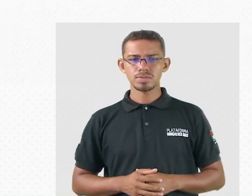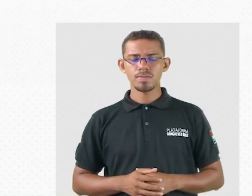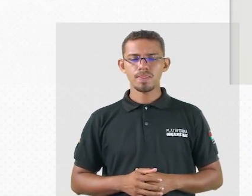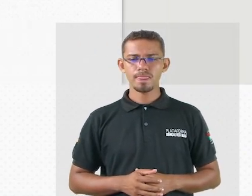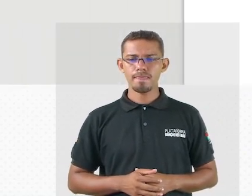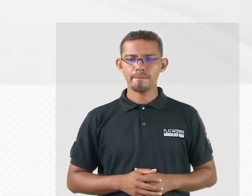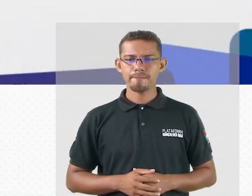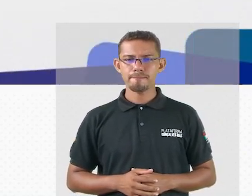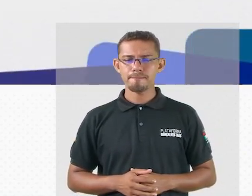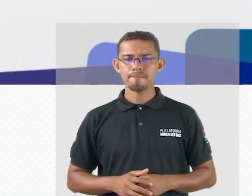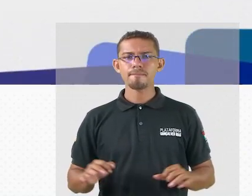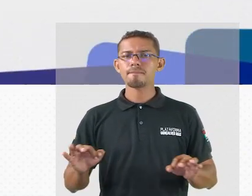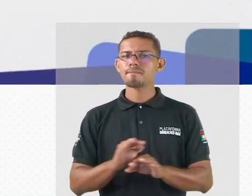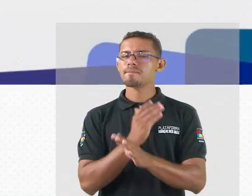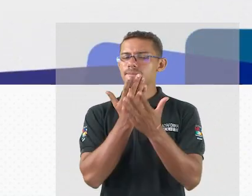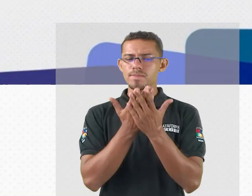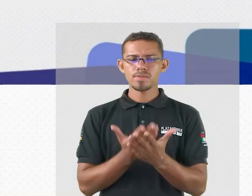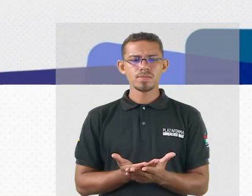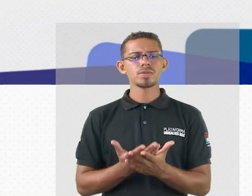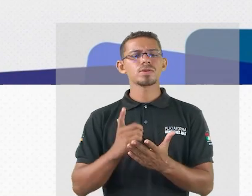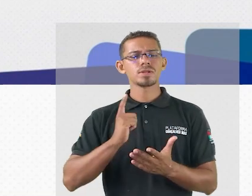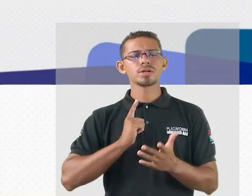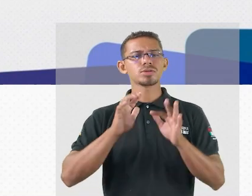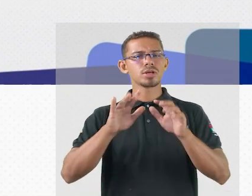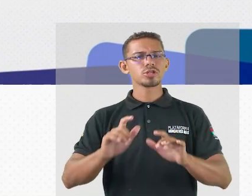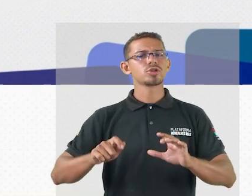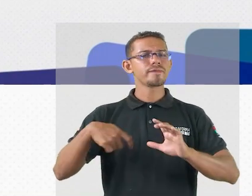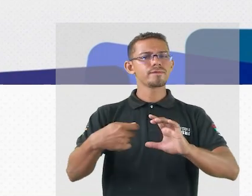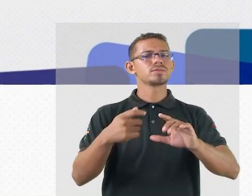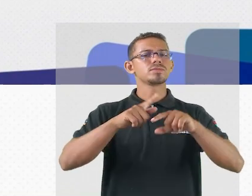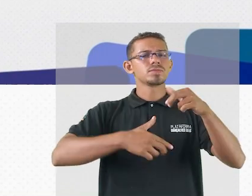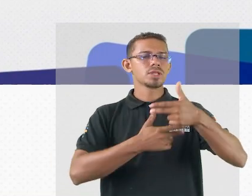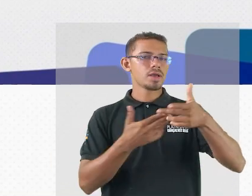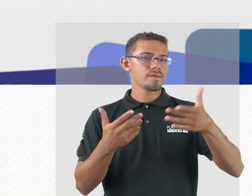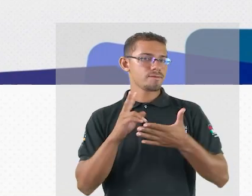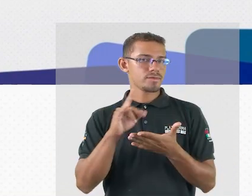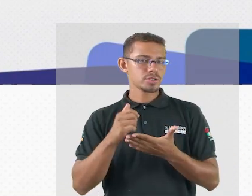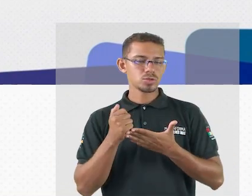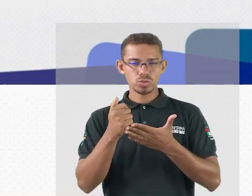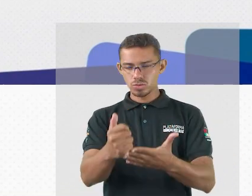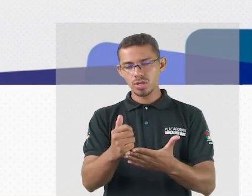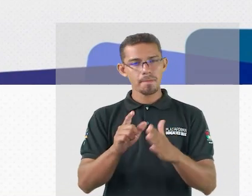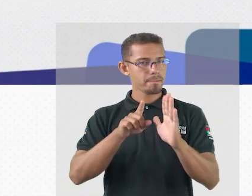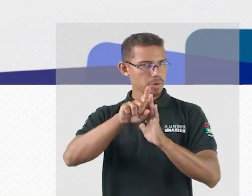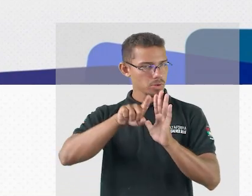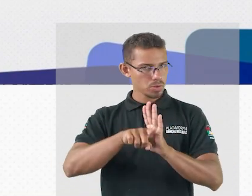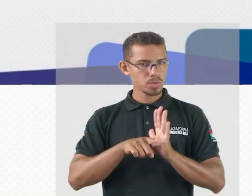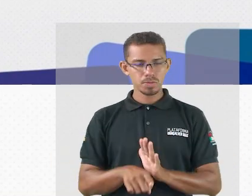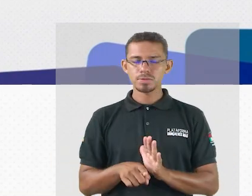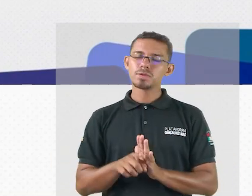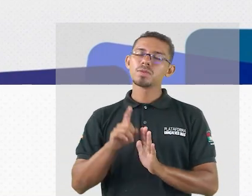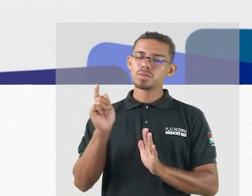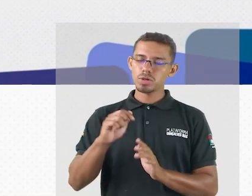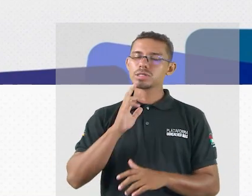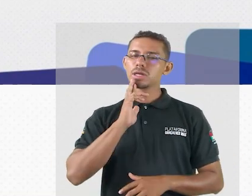Bom, essa aula fica por aqui, mas você tem na descrição do vídeo o material que vai apoiá-lo, né, com mais questões, que